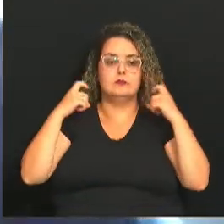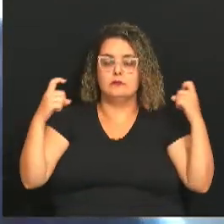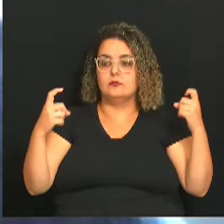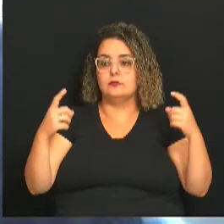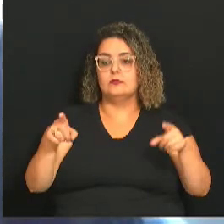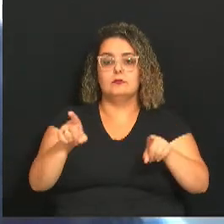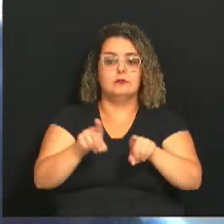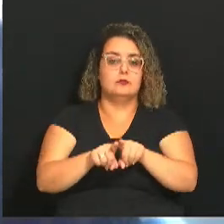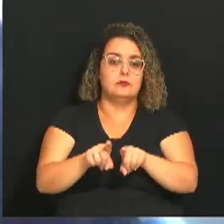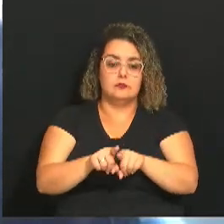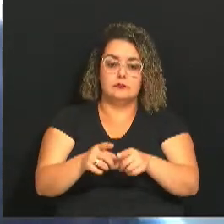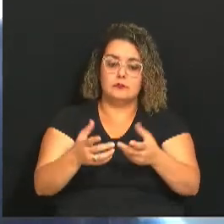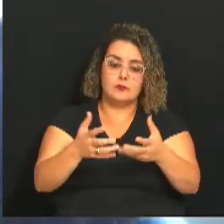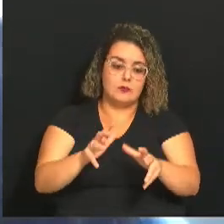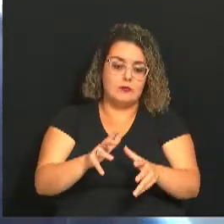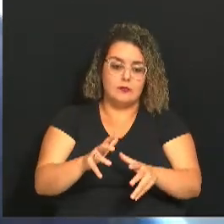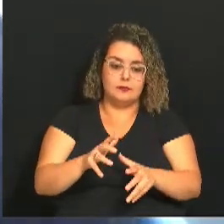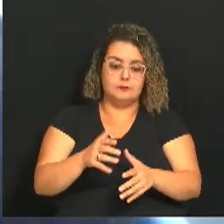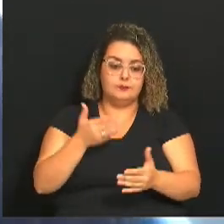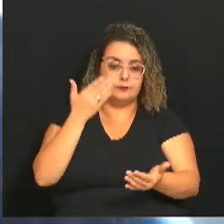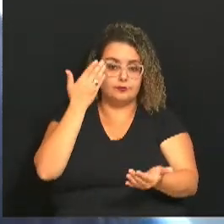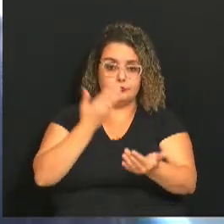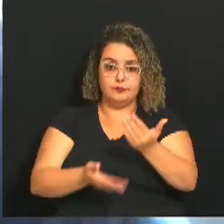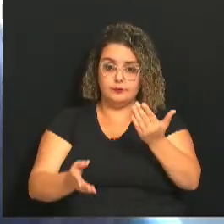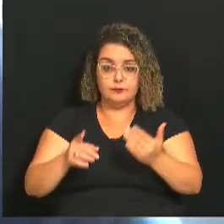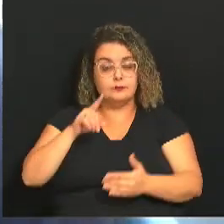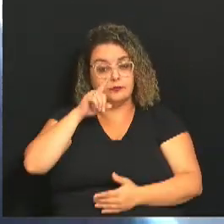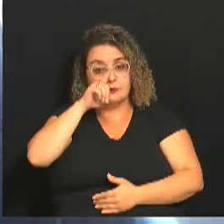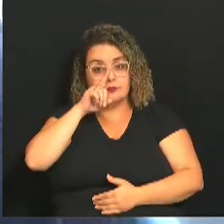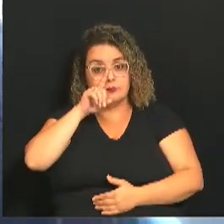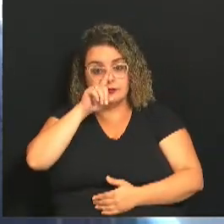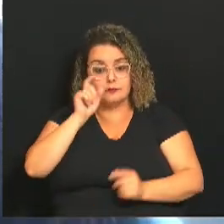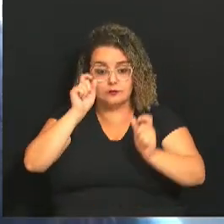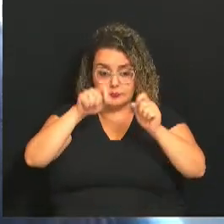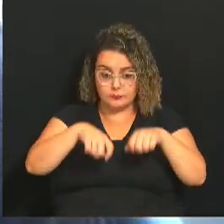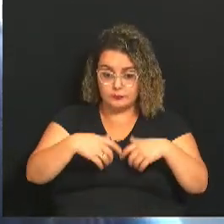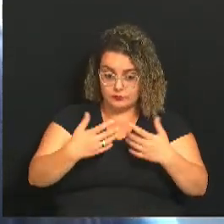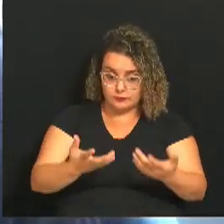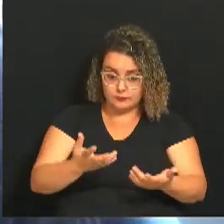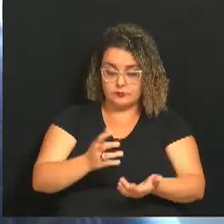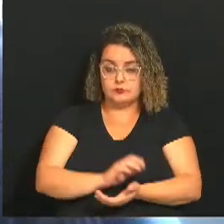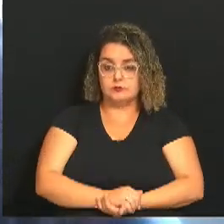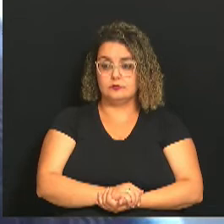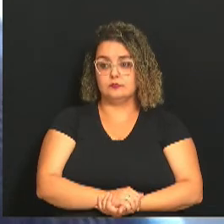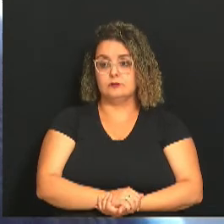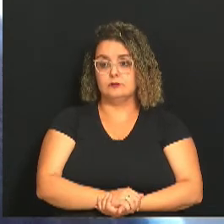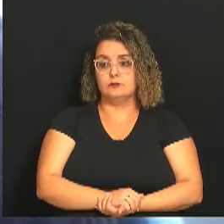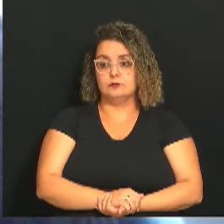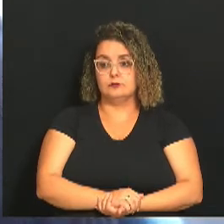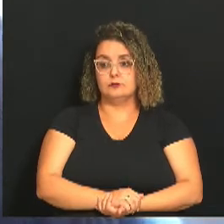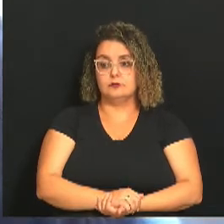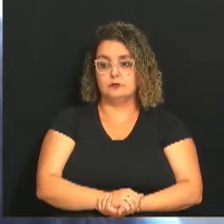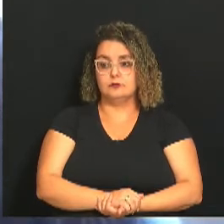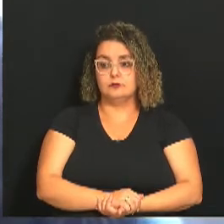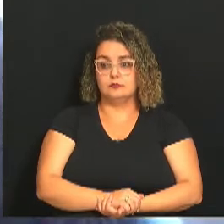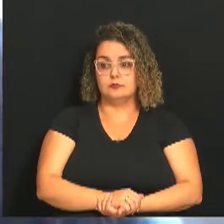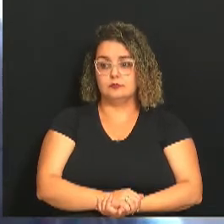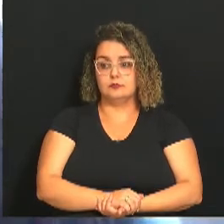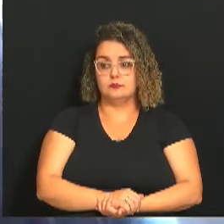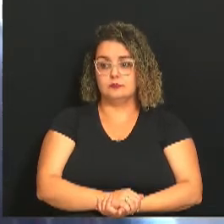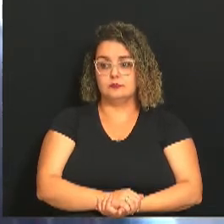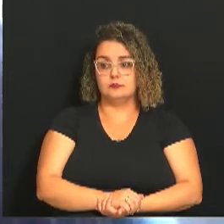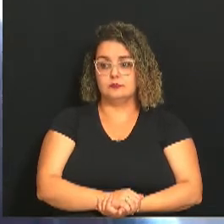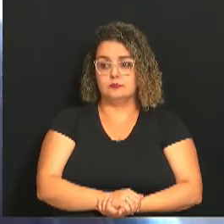também perder essa noção dos riscos, do potencial, né, de eventos severos.